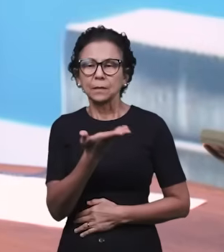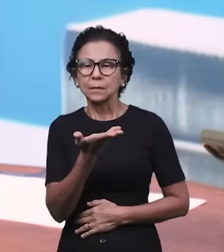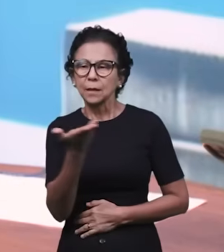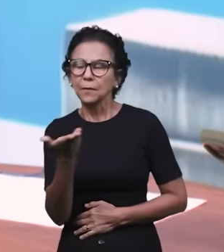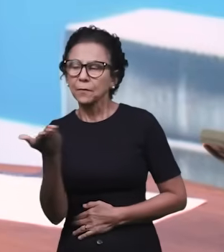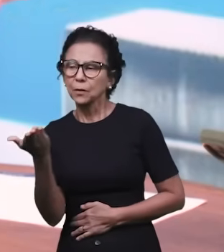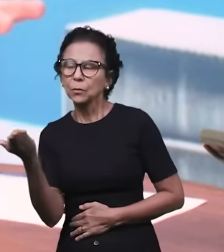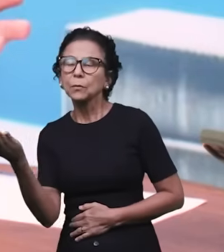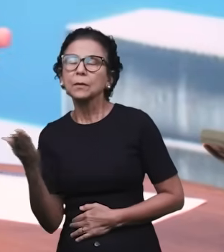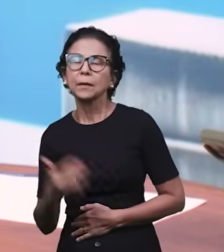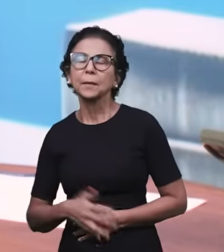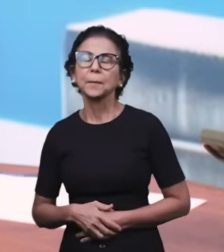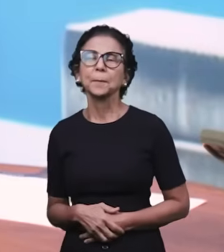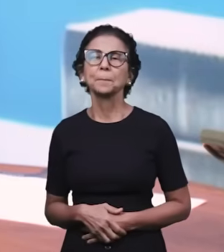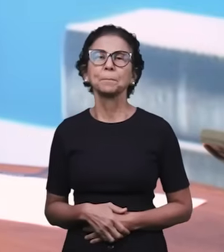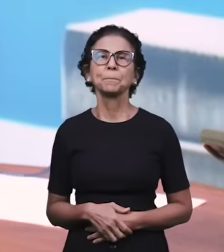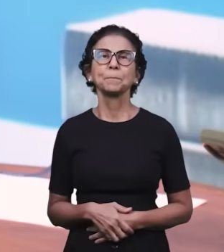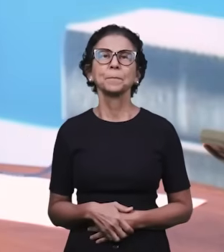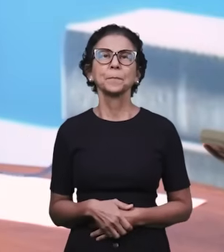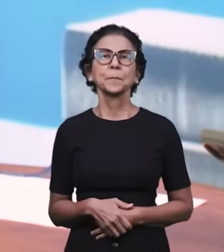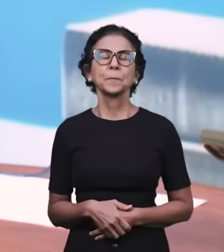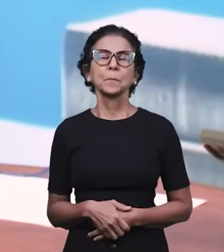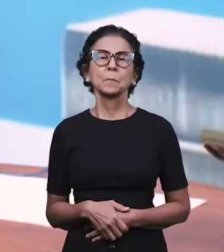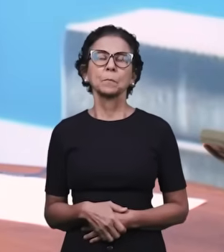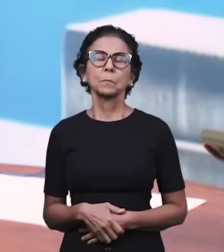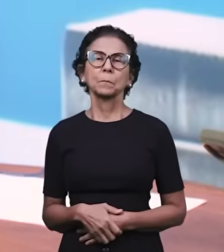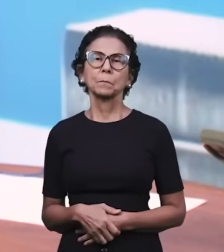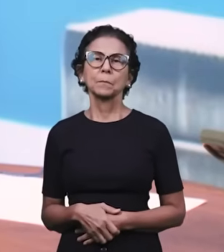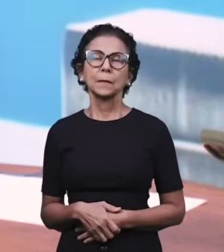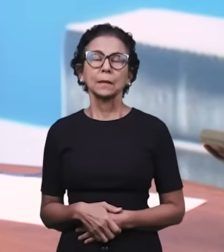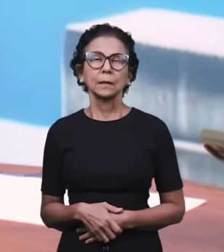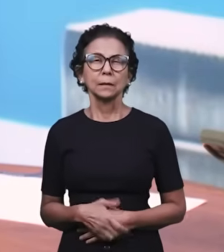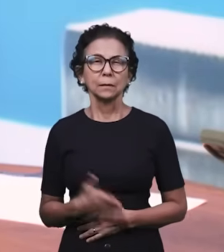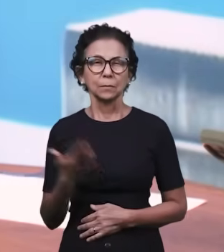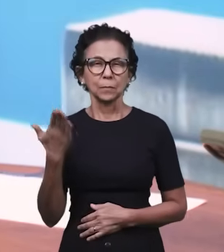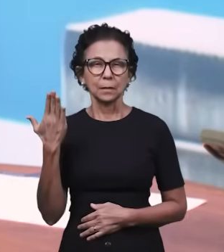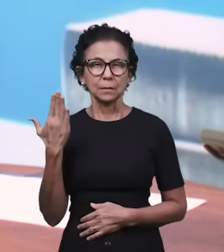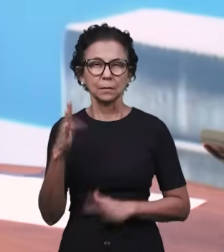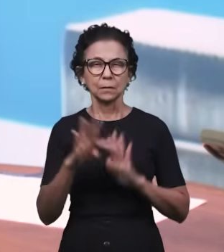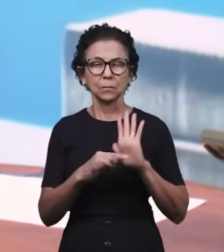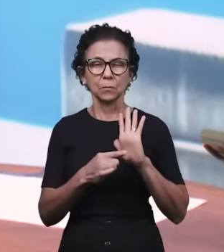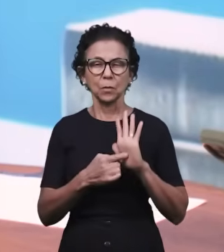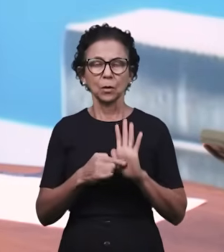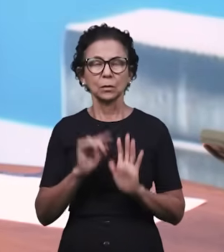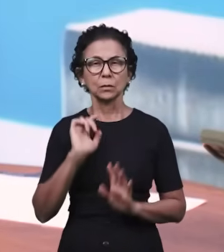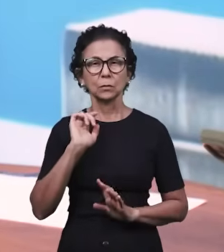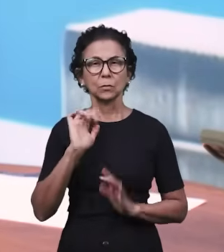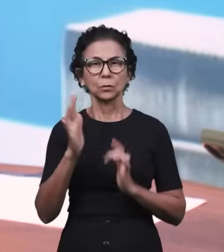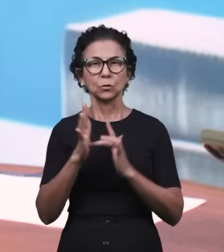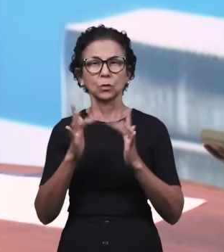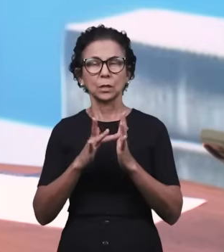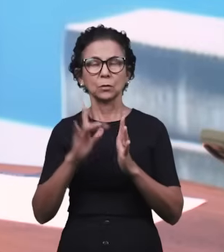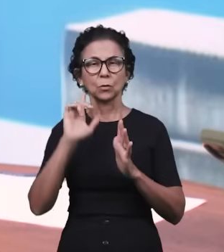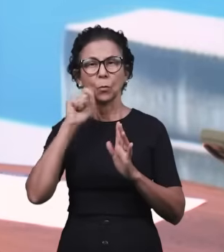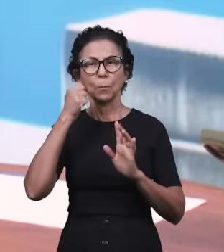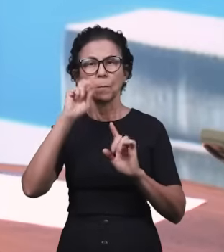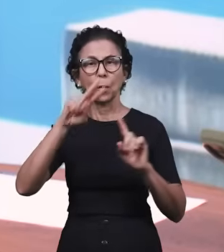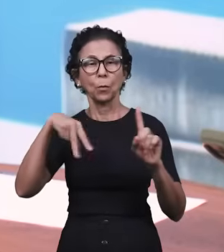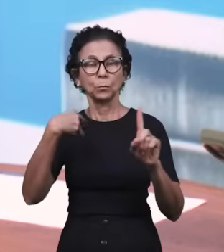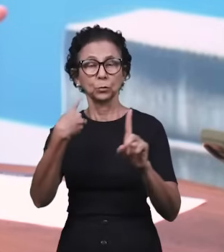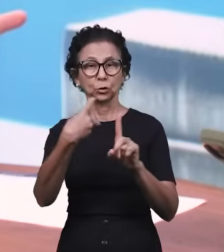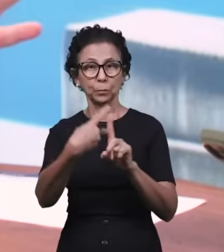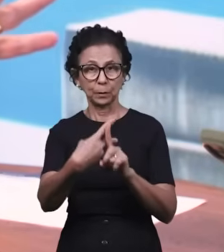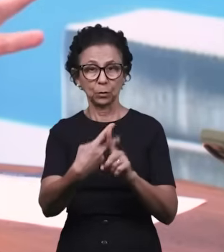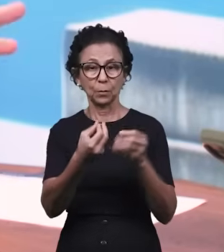o Senhor realmente deu uma bênção. Então, aquela multiplicação dos pães ali é muito claro. a função do diácono ali,